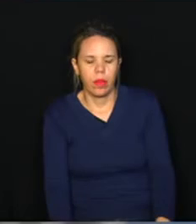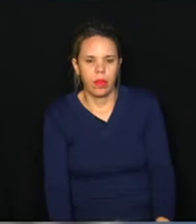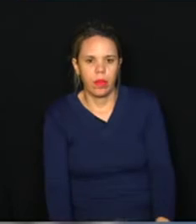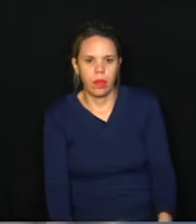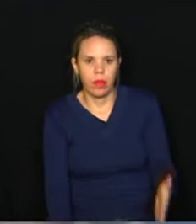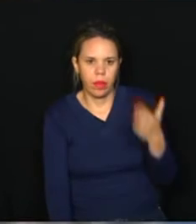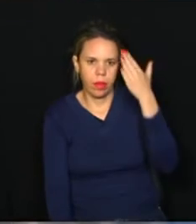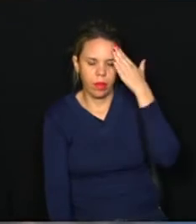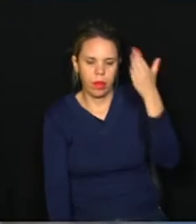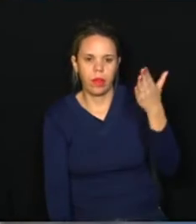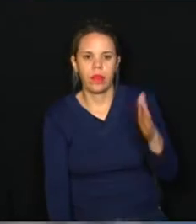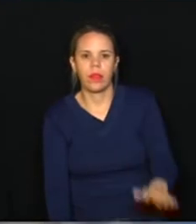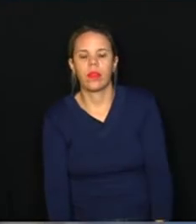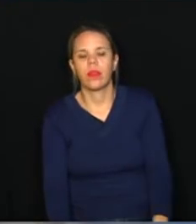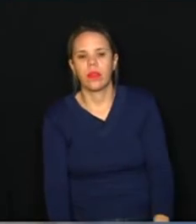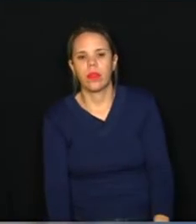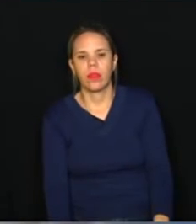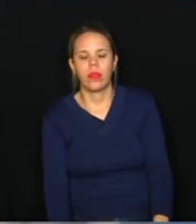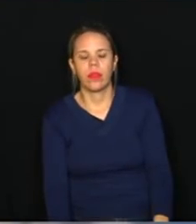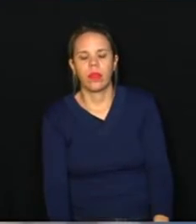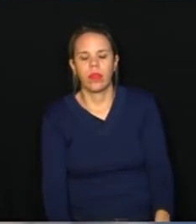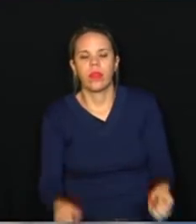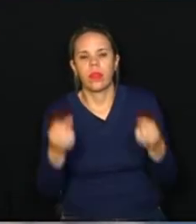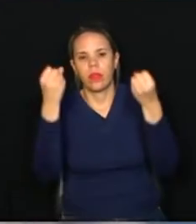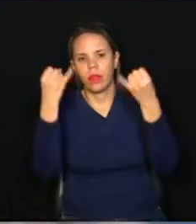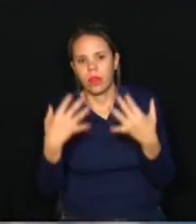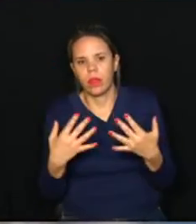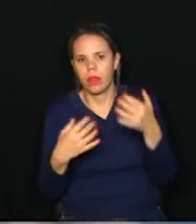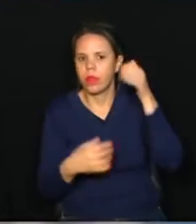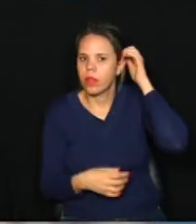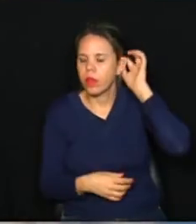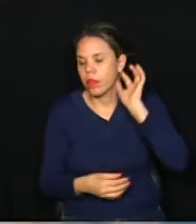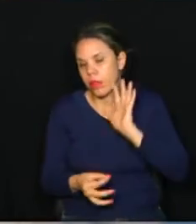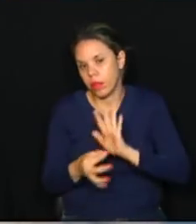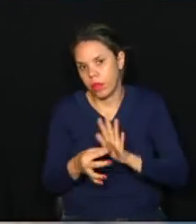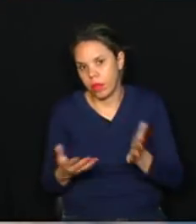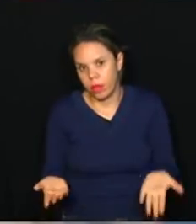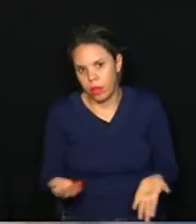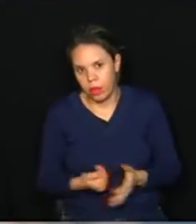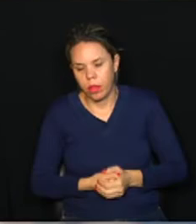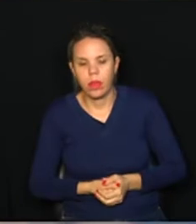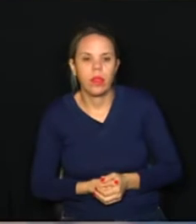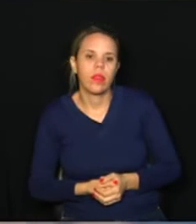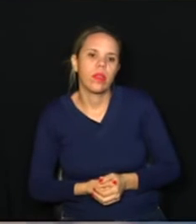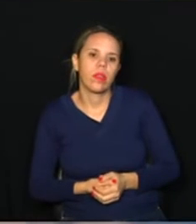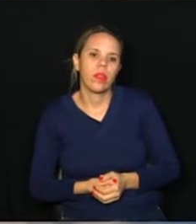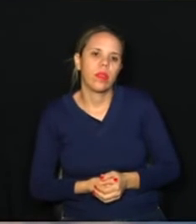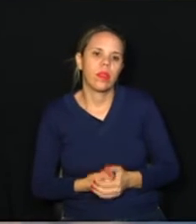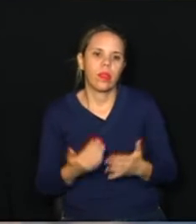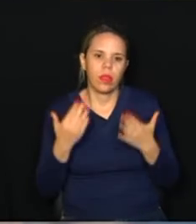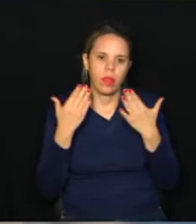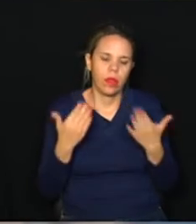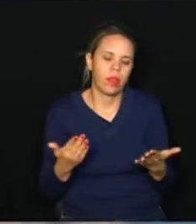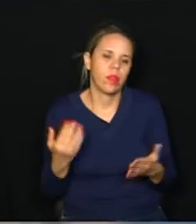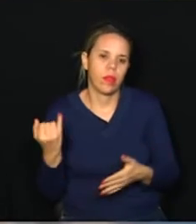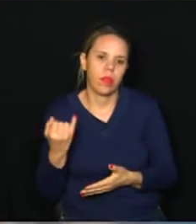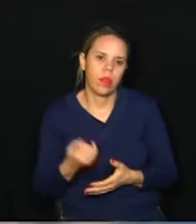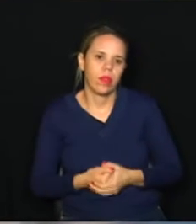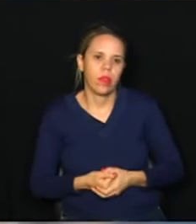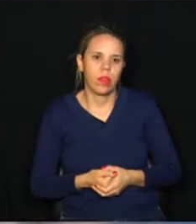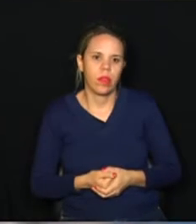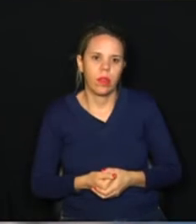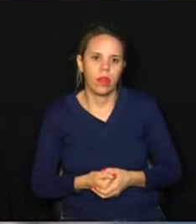Obrigado, Horácio. Obrigado mesmo pelas contribuições. Esse ato público muito importante. Eu